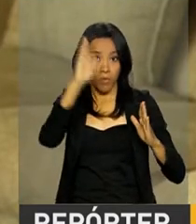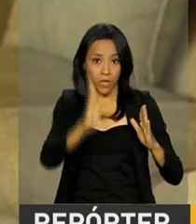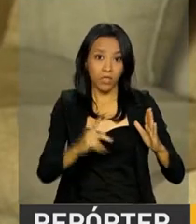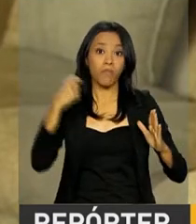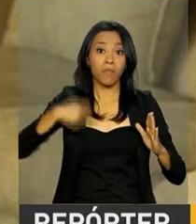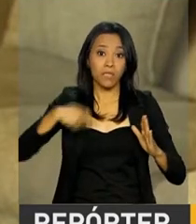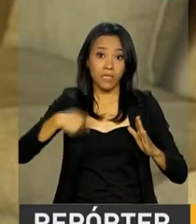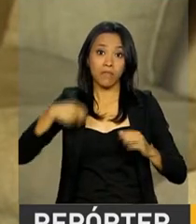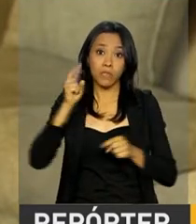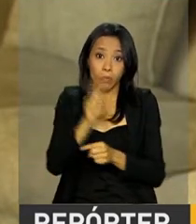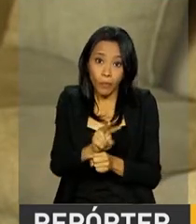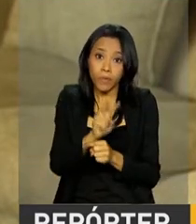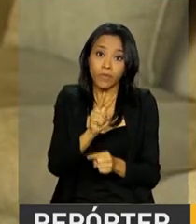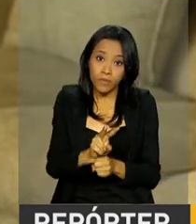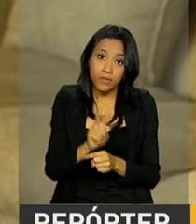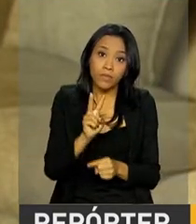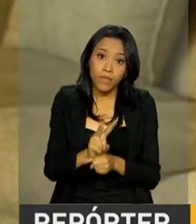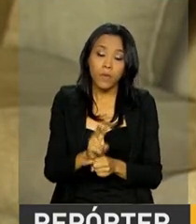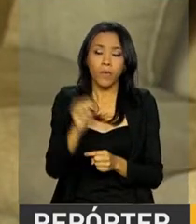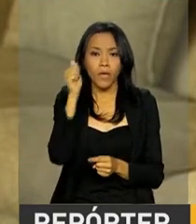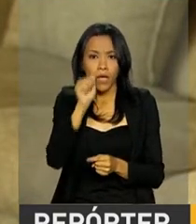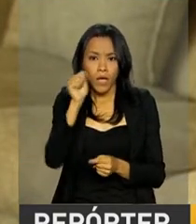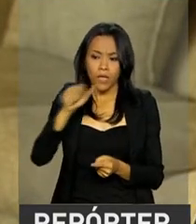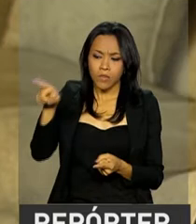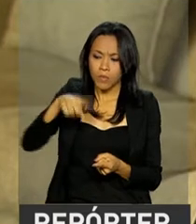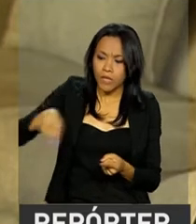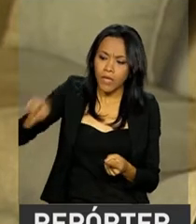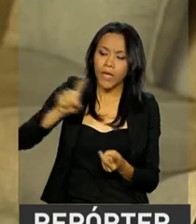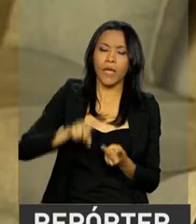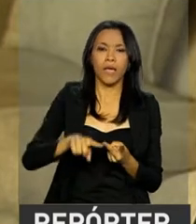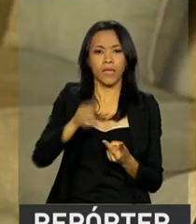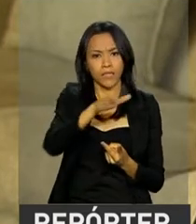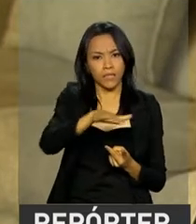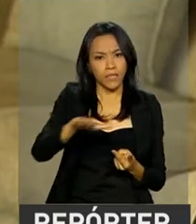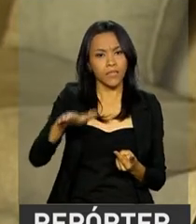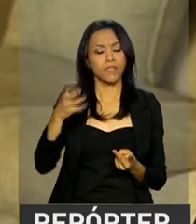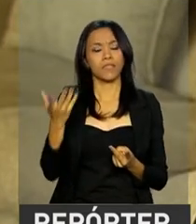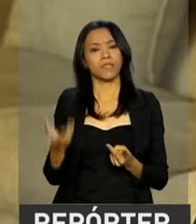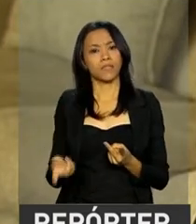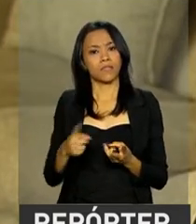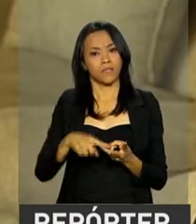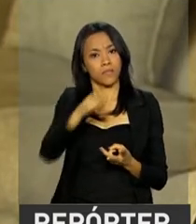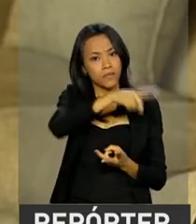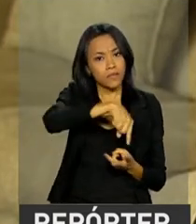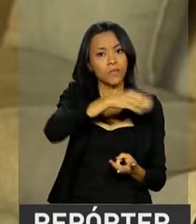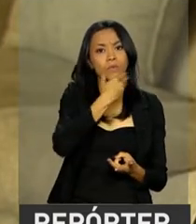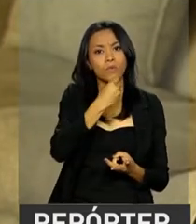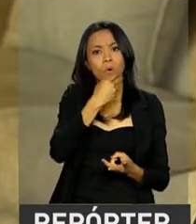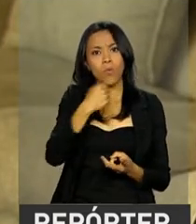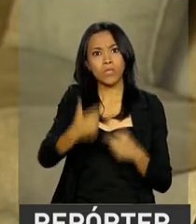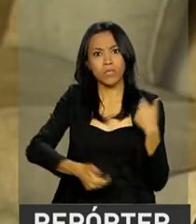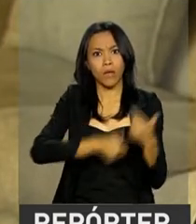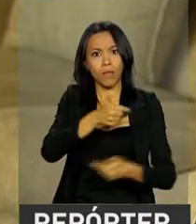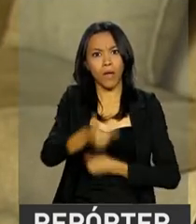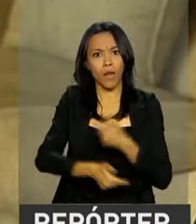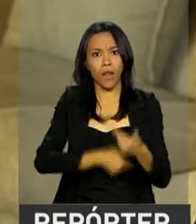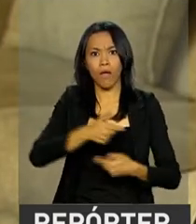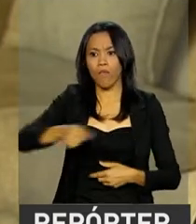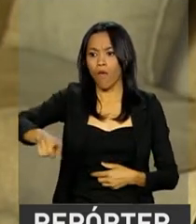As mulheres, as crianças, os próprios homens trabalhavam jornadas